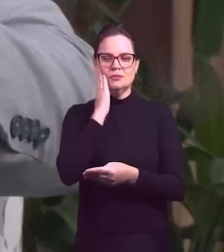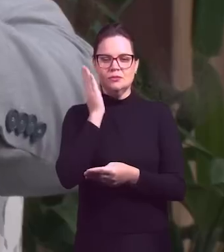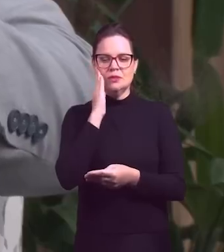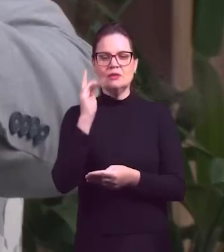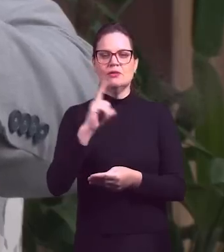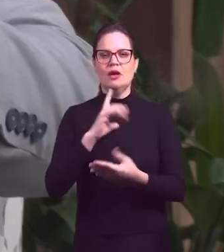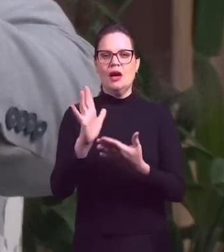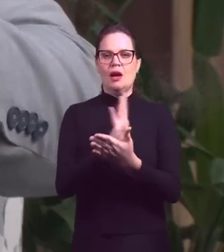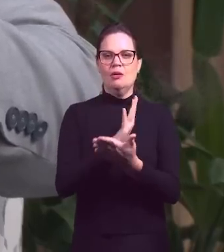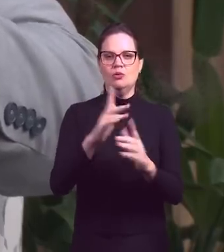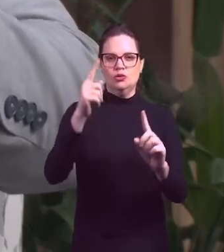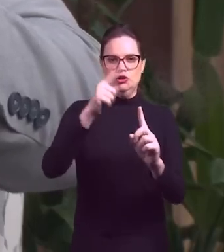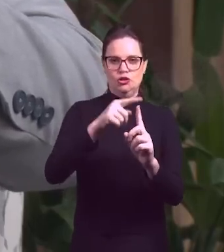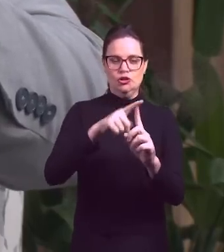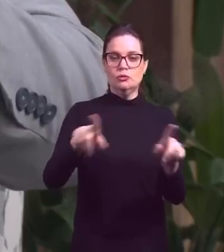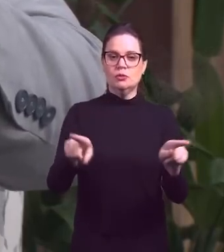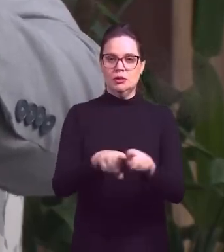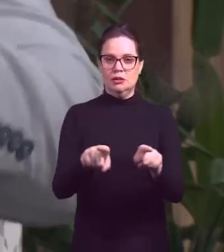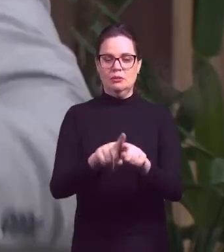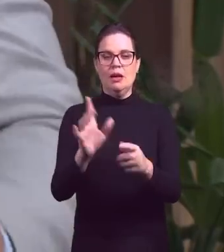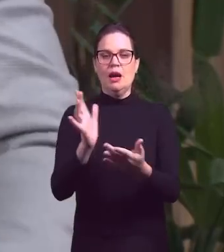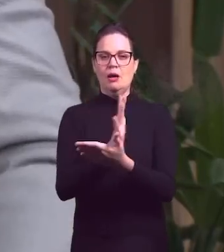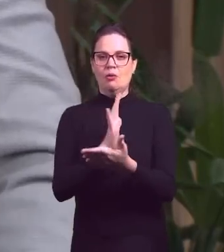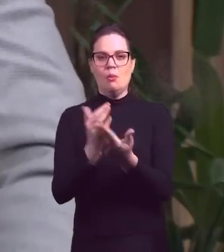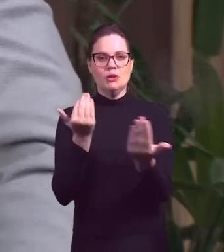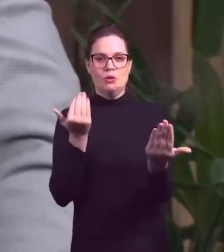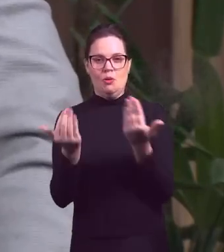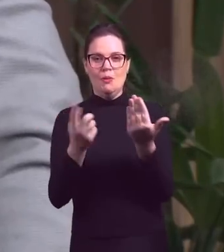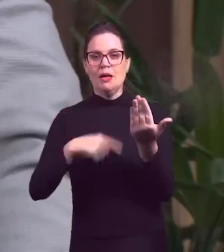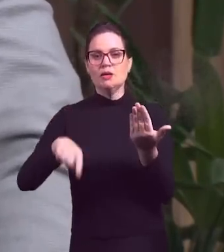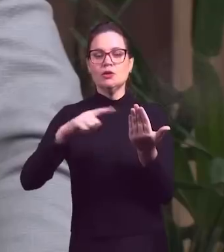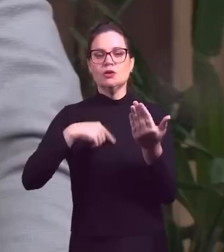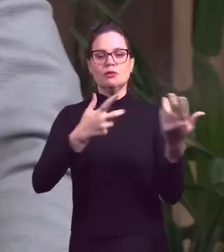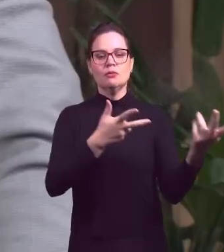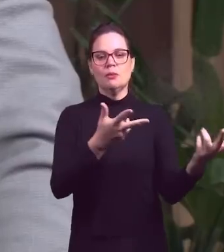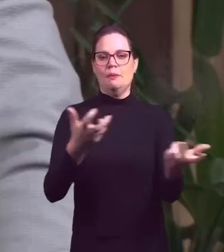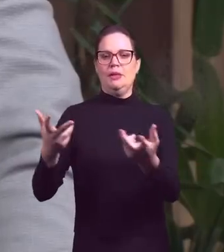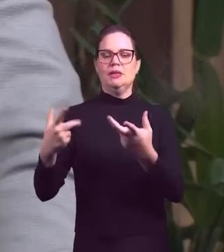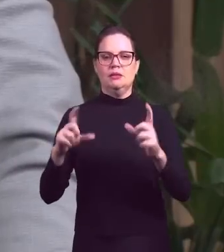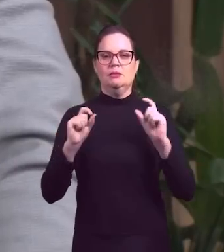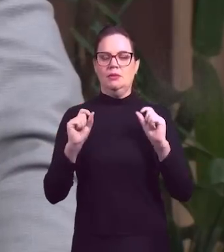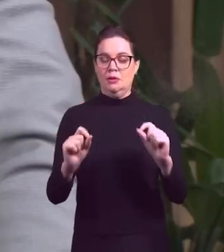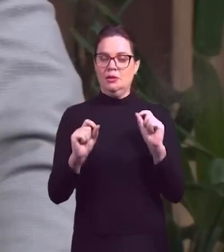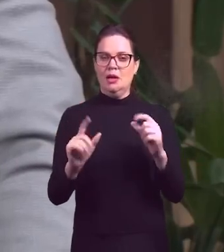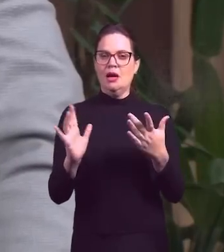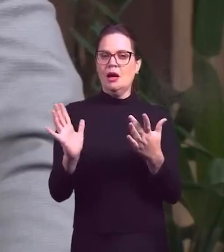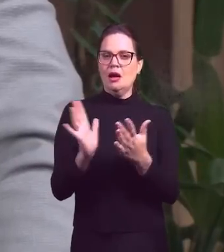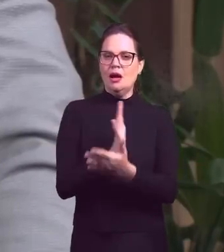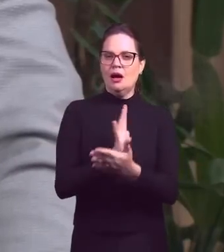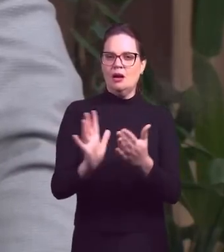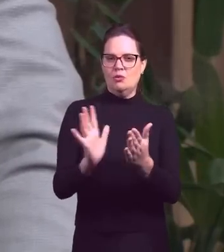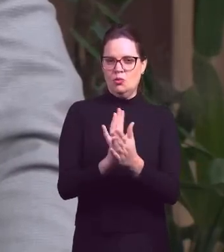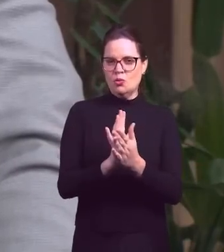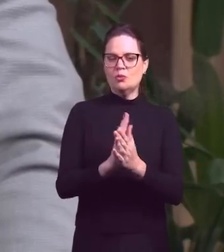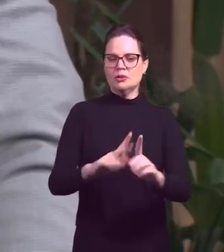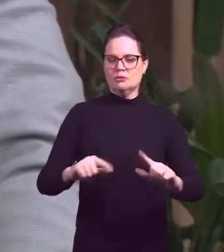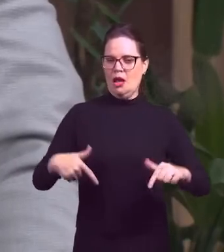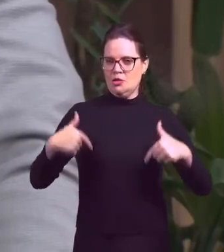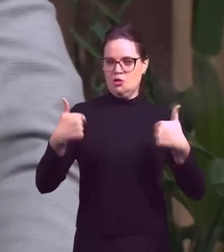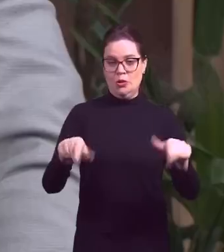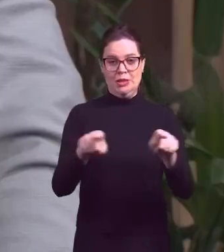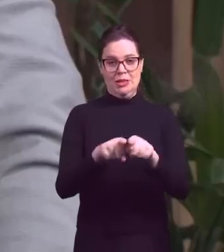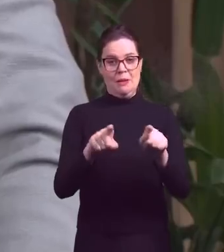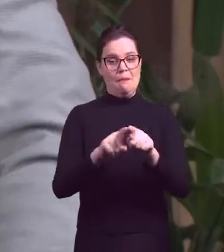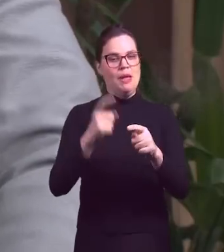Trindade, tipos e alegorias, fazer também, pastor Lorenzo, a aplicação e algumas